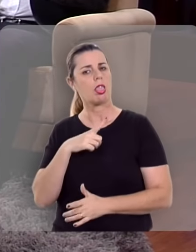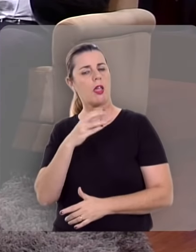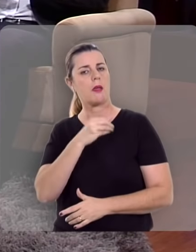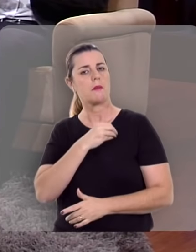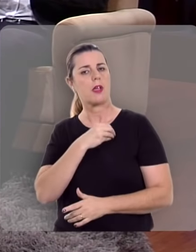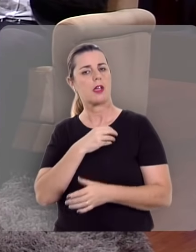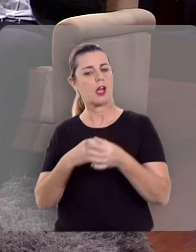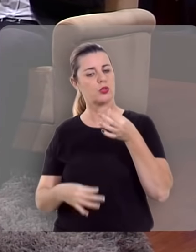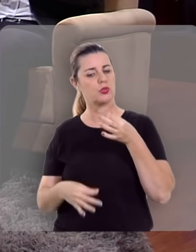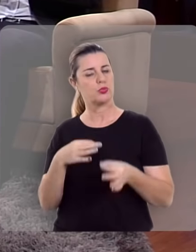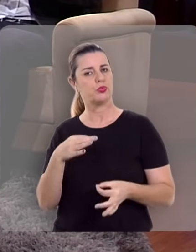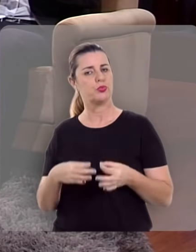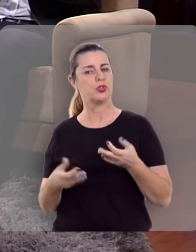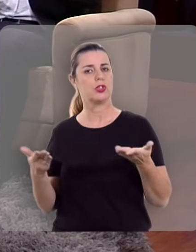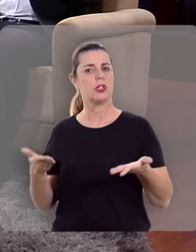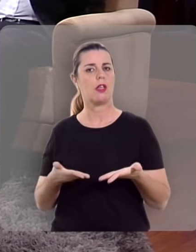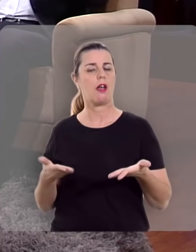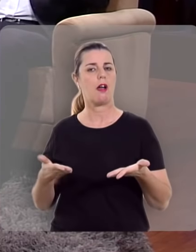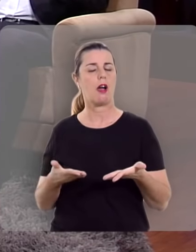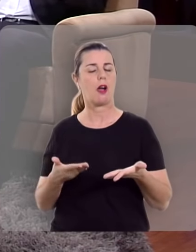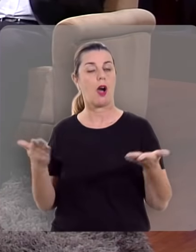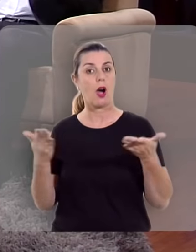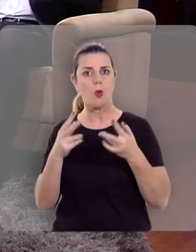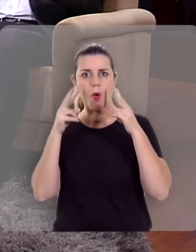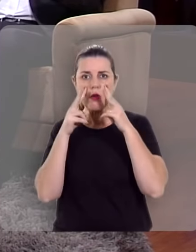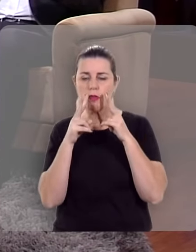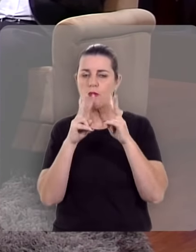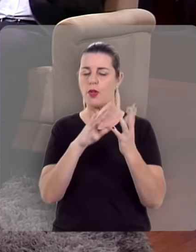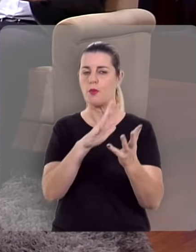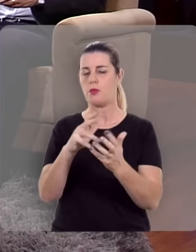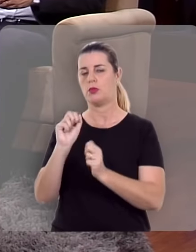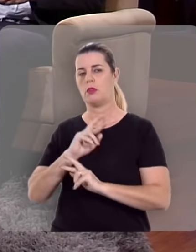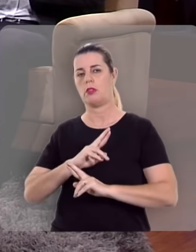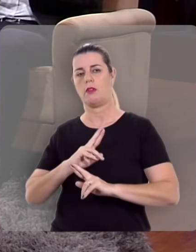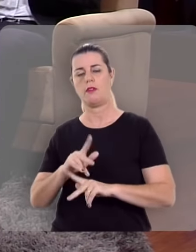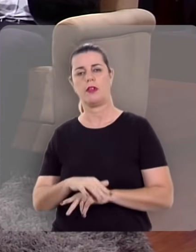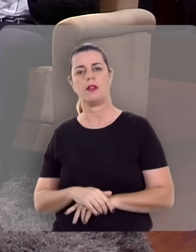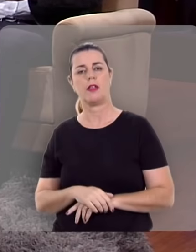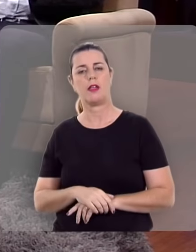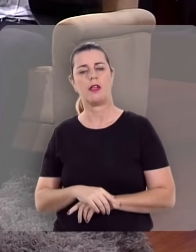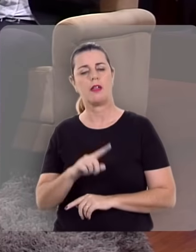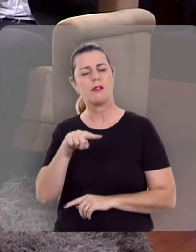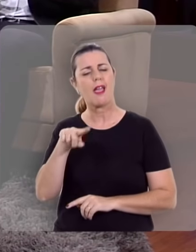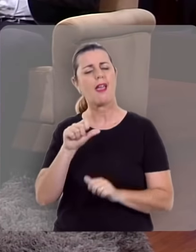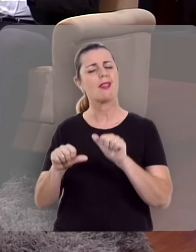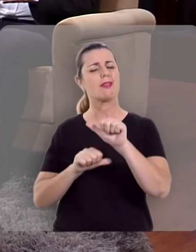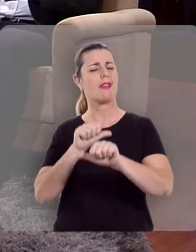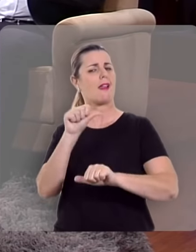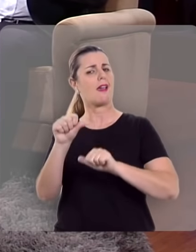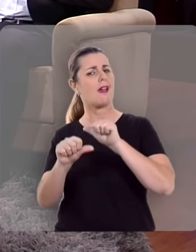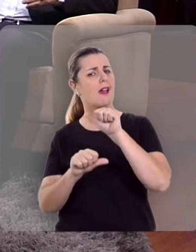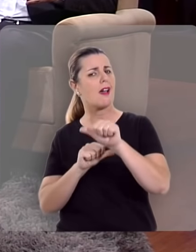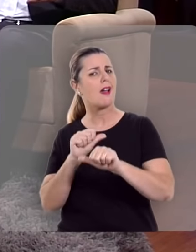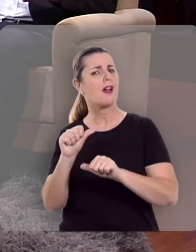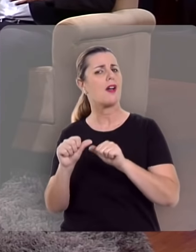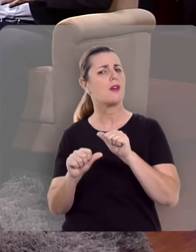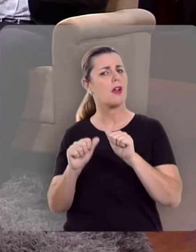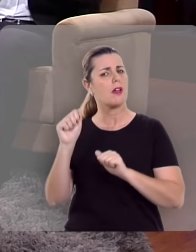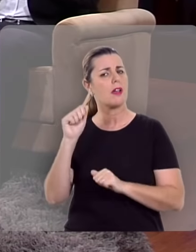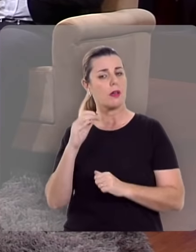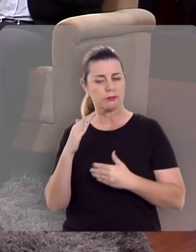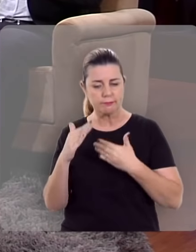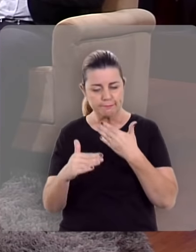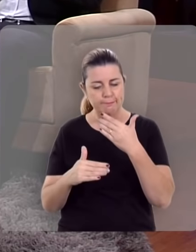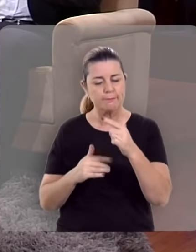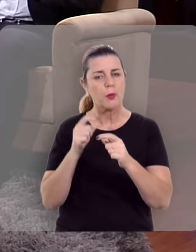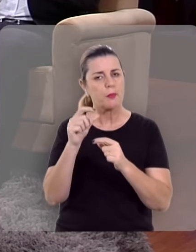juízo, e agora que ela enxerga o mundo de forma diferente, essa transformação que é gradual, né, que